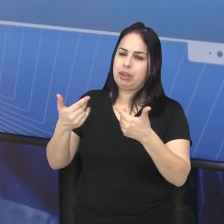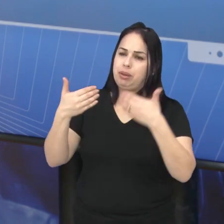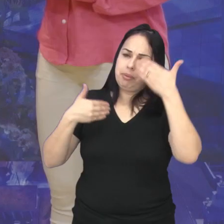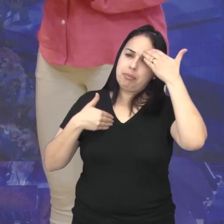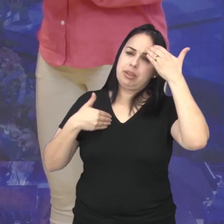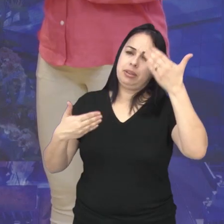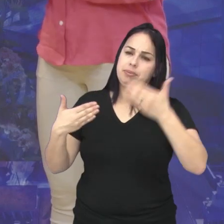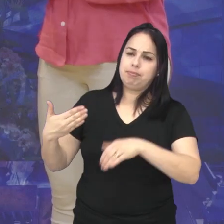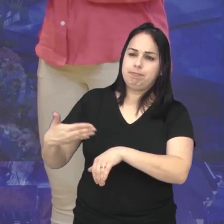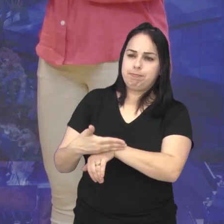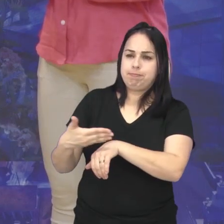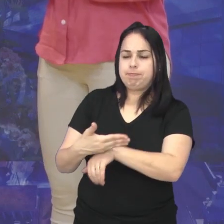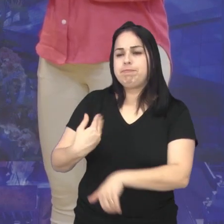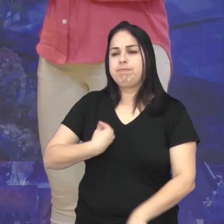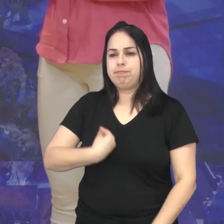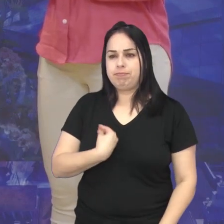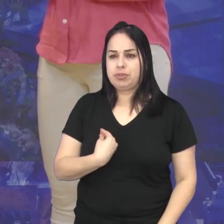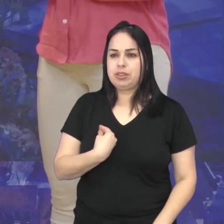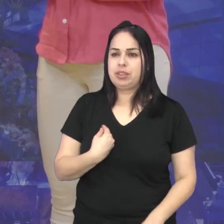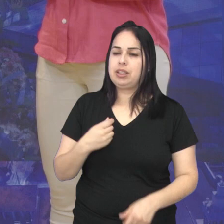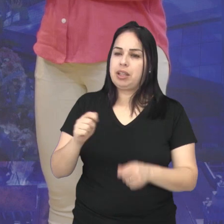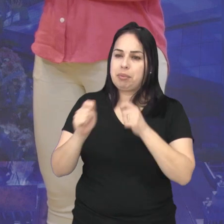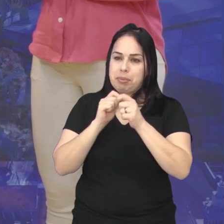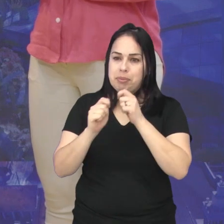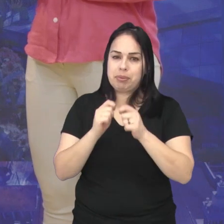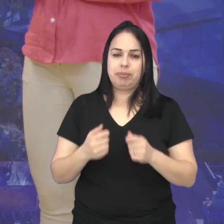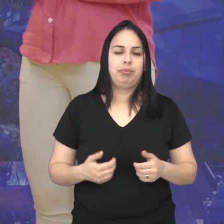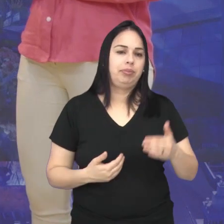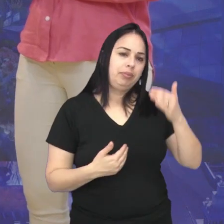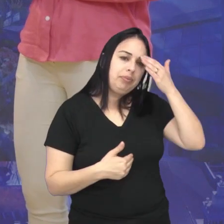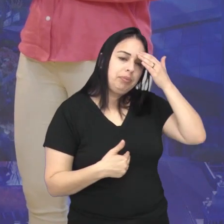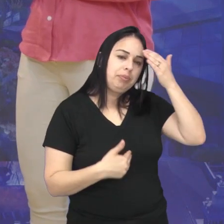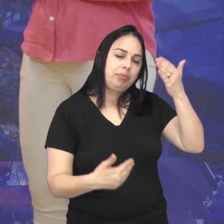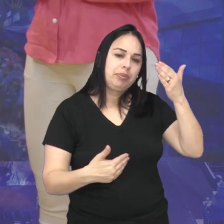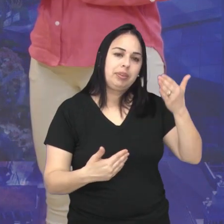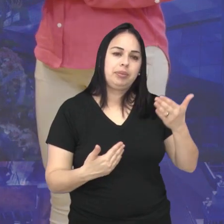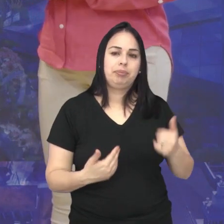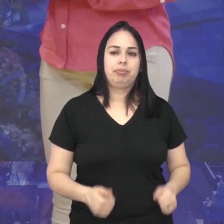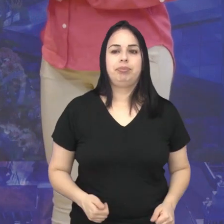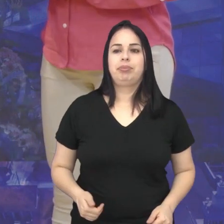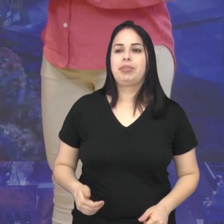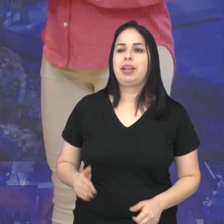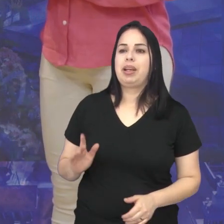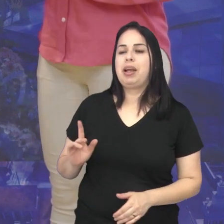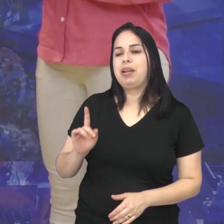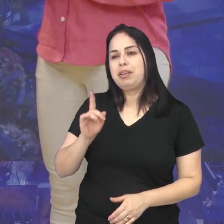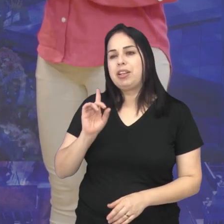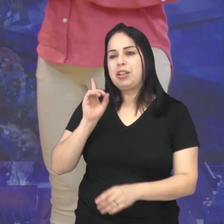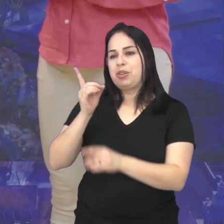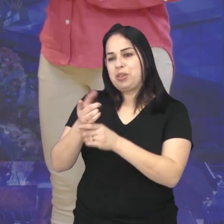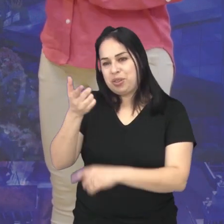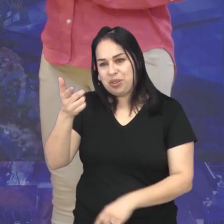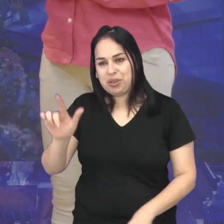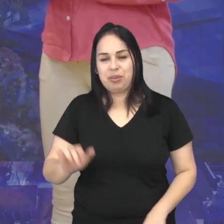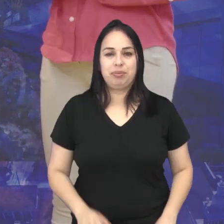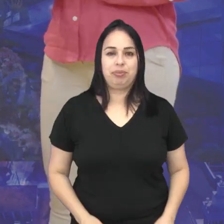Maravilha. Ângela, muito obrigada pela sua presença, pela participação aqui no Boletim Entrevista. Eu que agradeço,